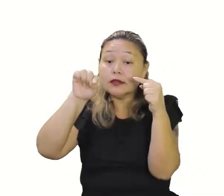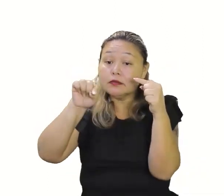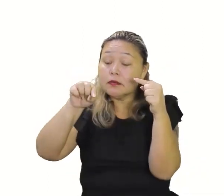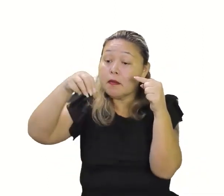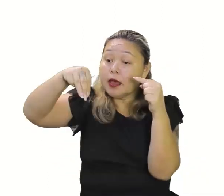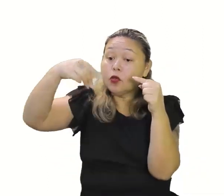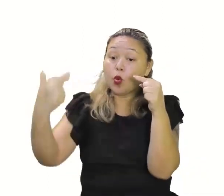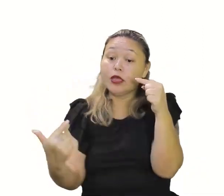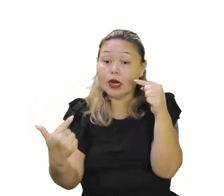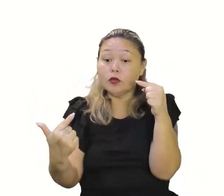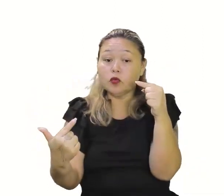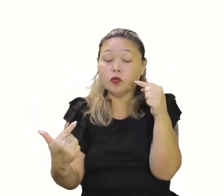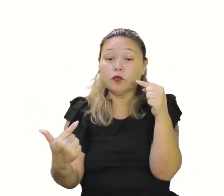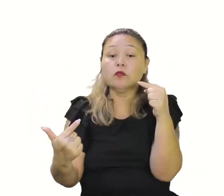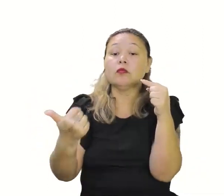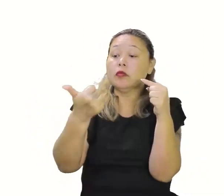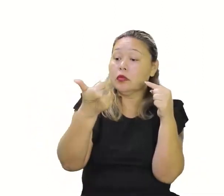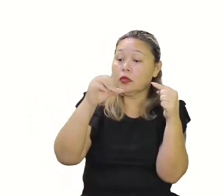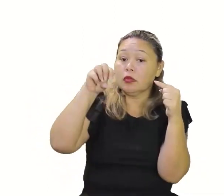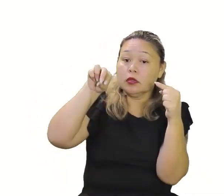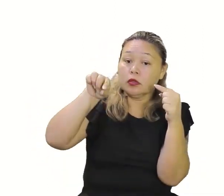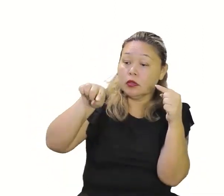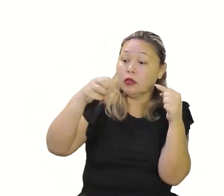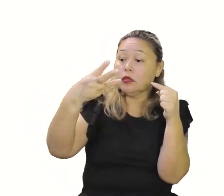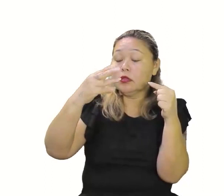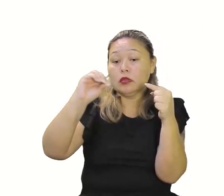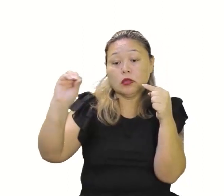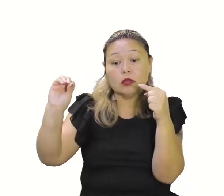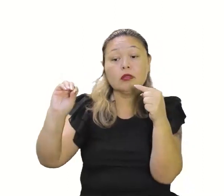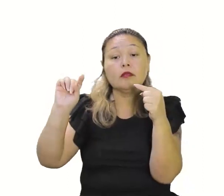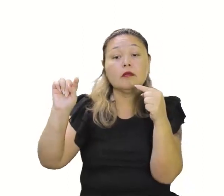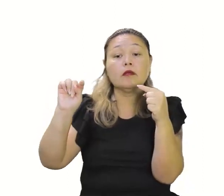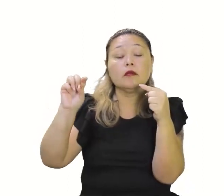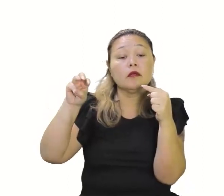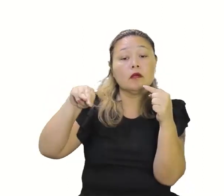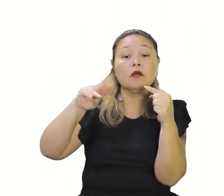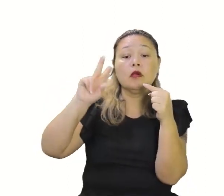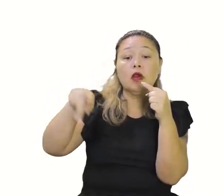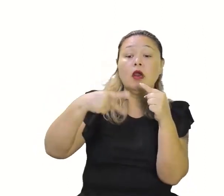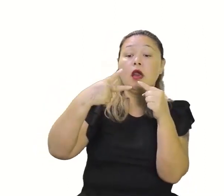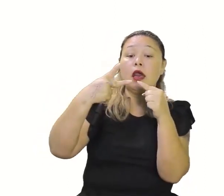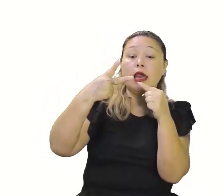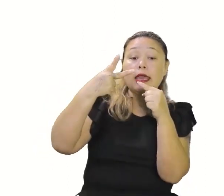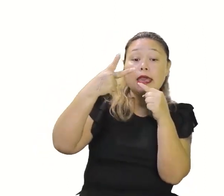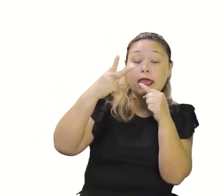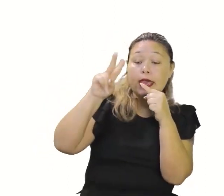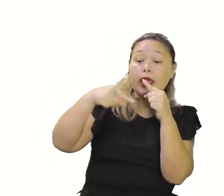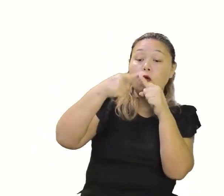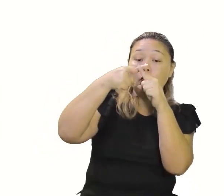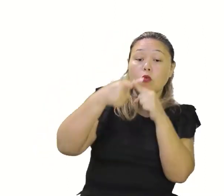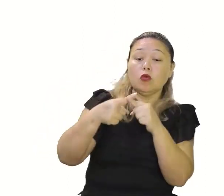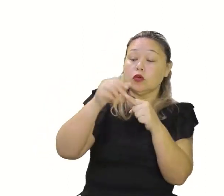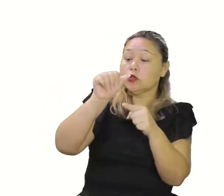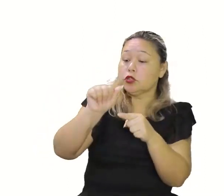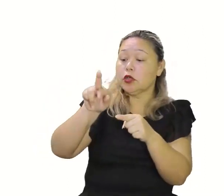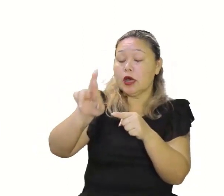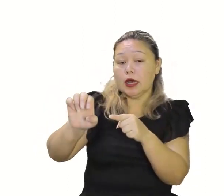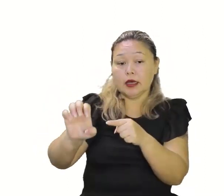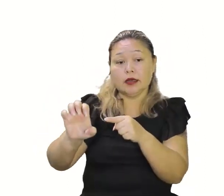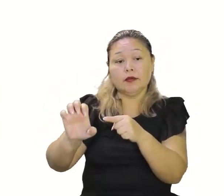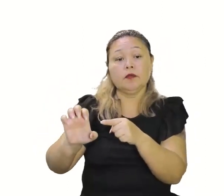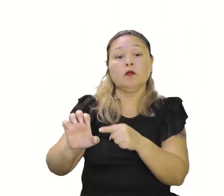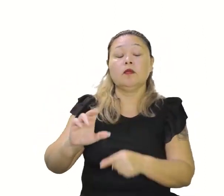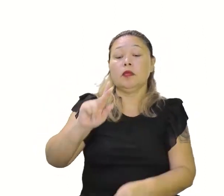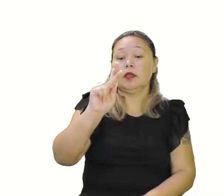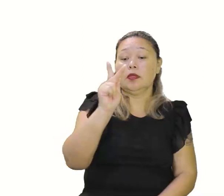tá? Então, ele equivale a 10.000 metros quadrados, que é um múltiplo do are, tá? Então, aí a gente vai ver que um